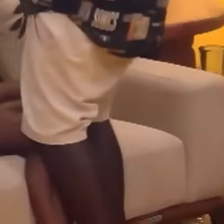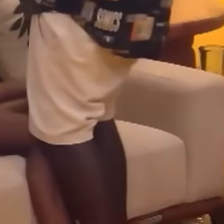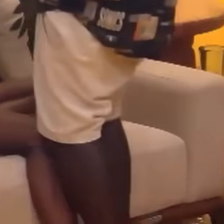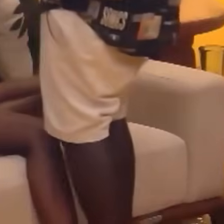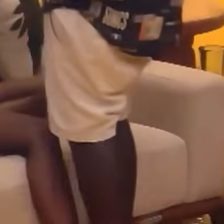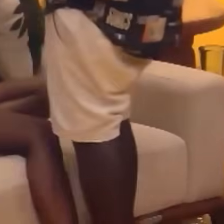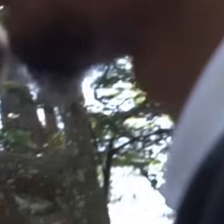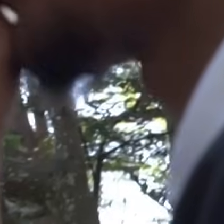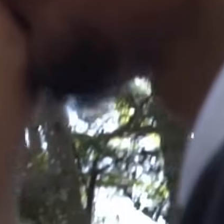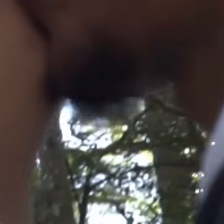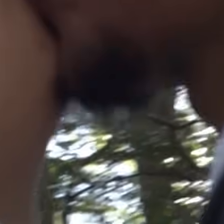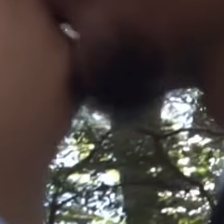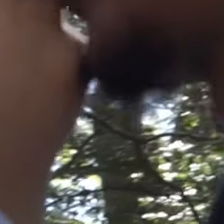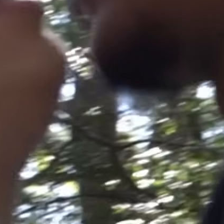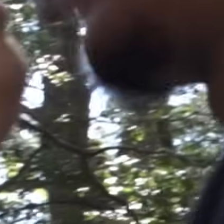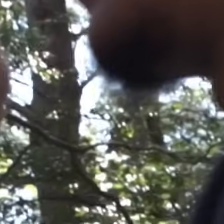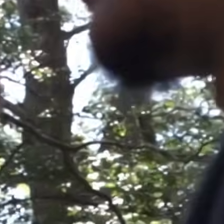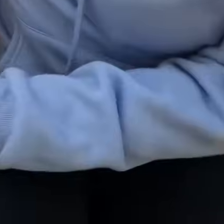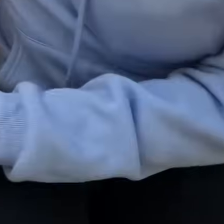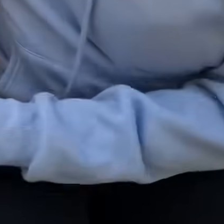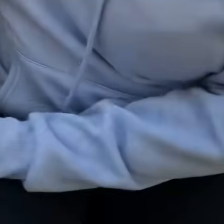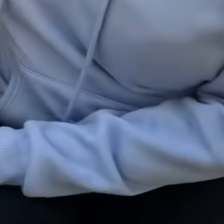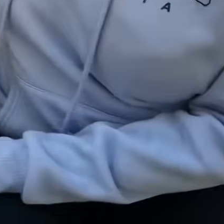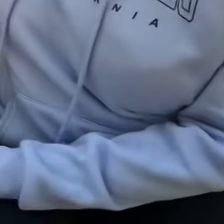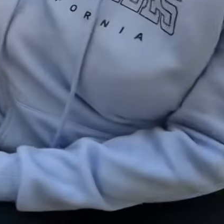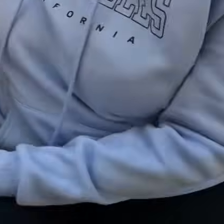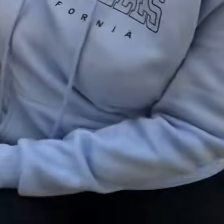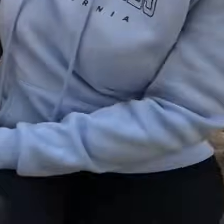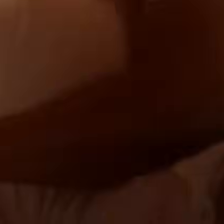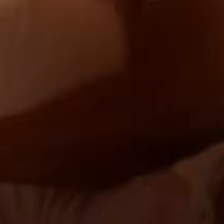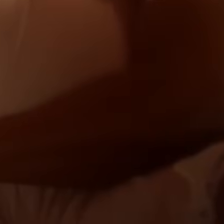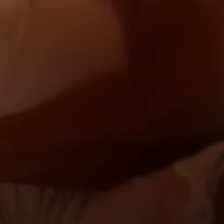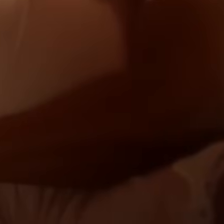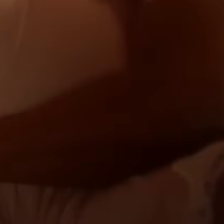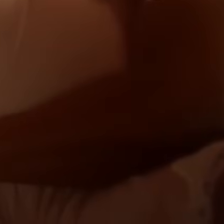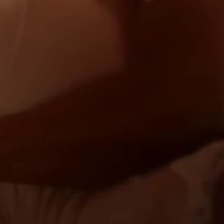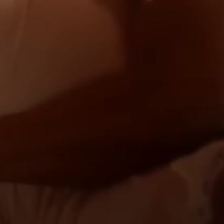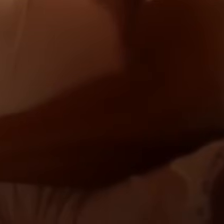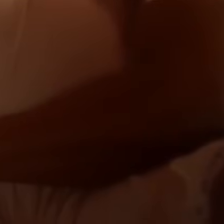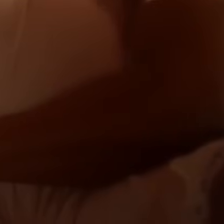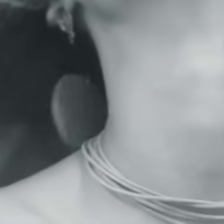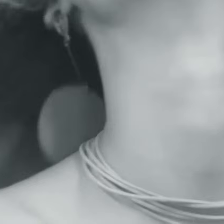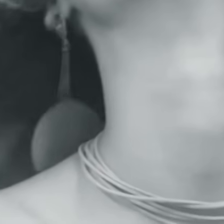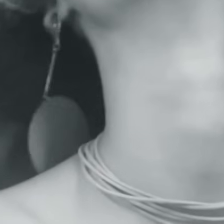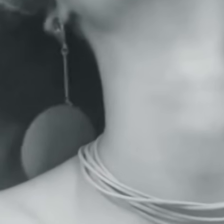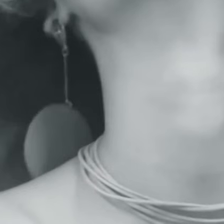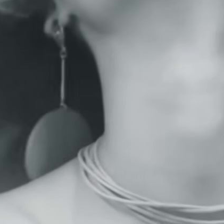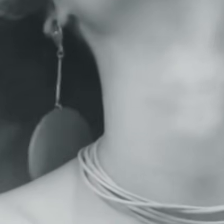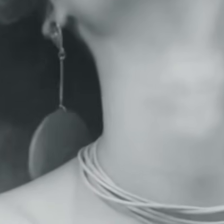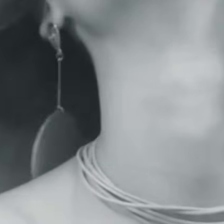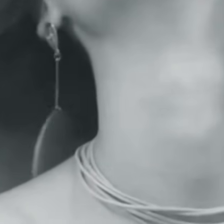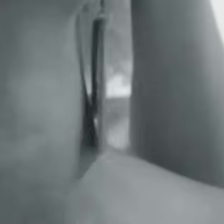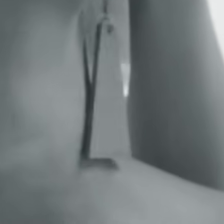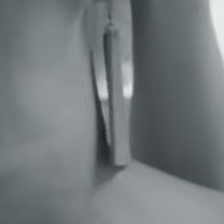Você sabe o que é ter um amor, meu senhor, e por ele quase morrer